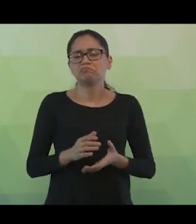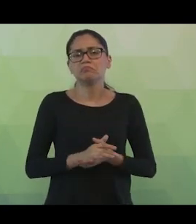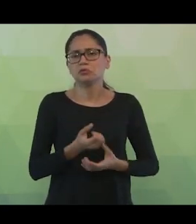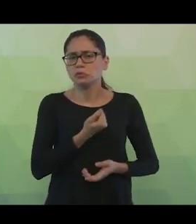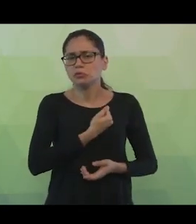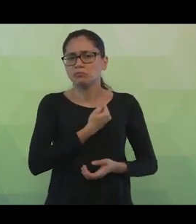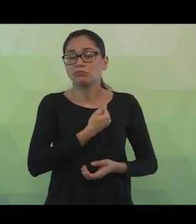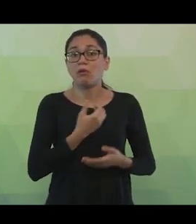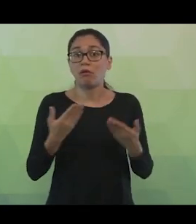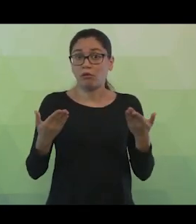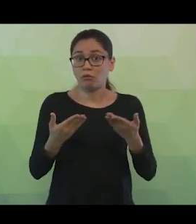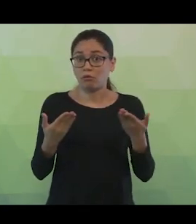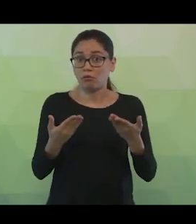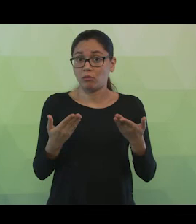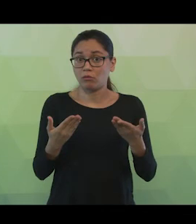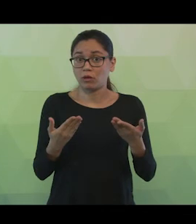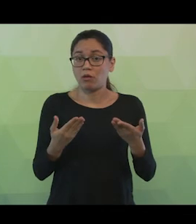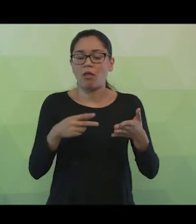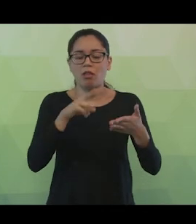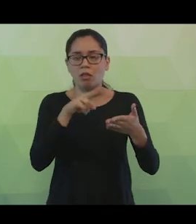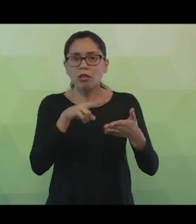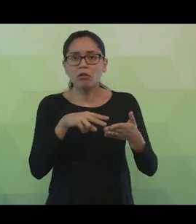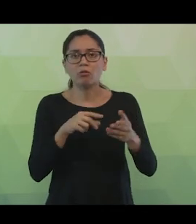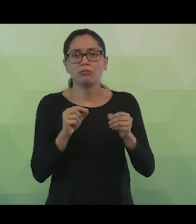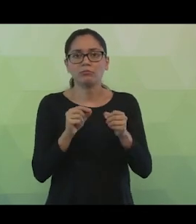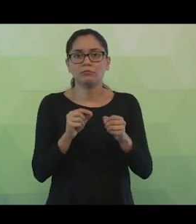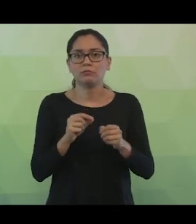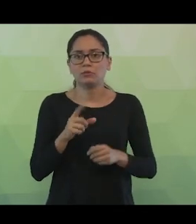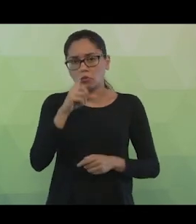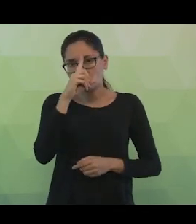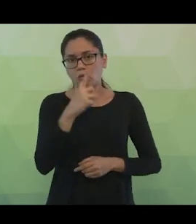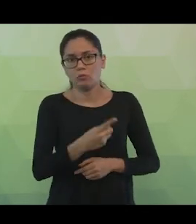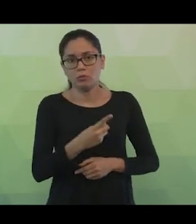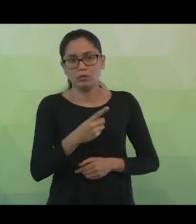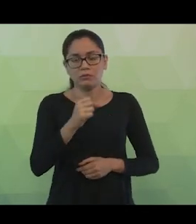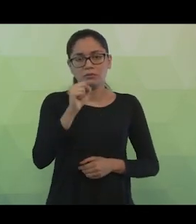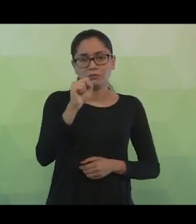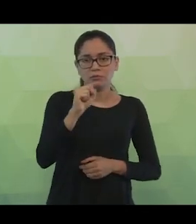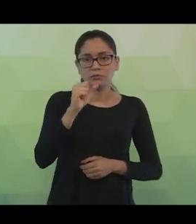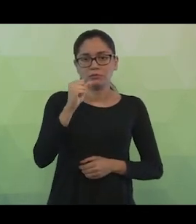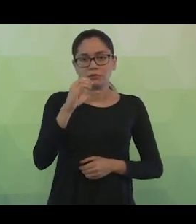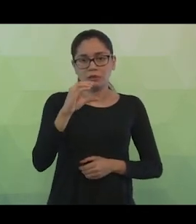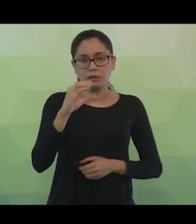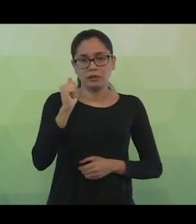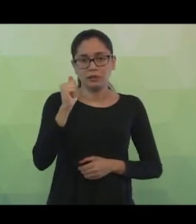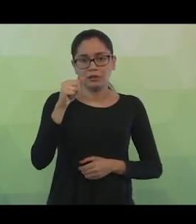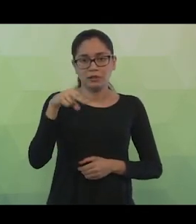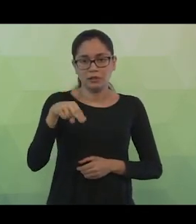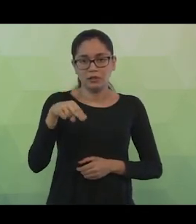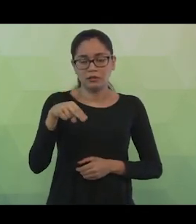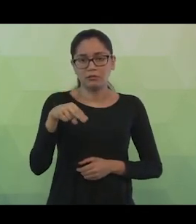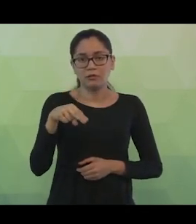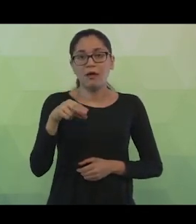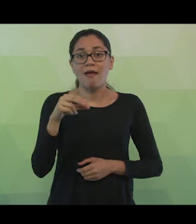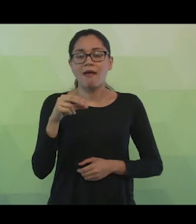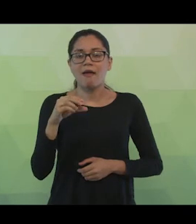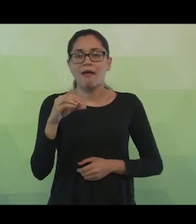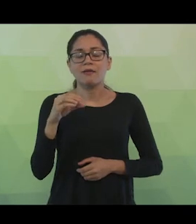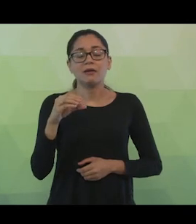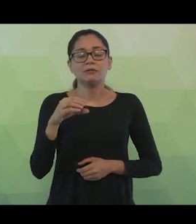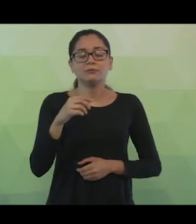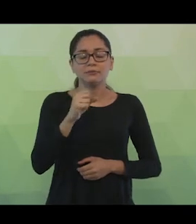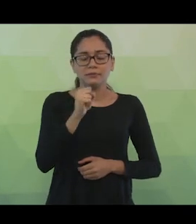vai realizar essa leitura com o comando scanf. Então, eu coloco scanf,